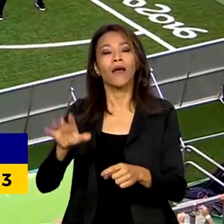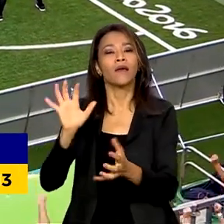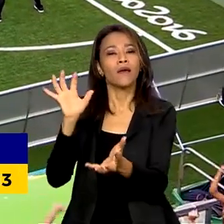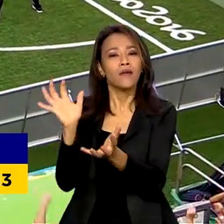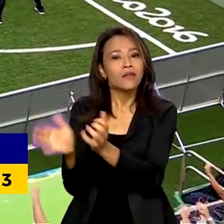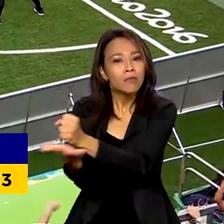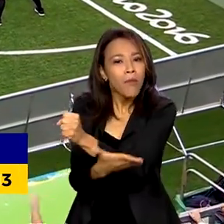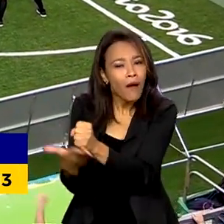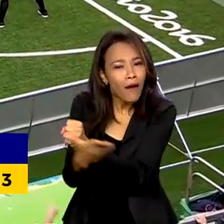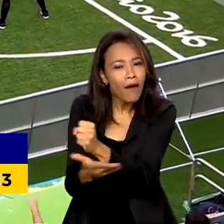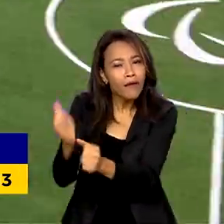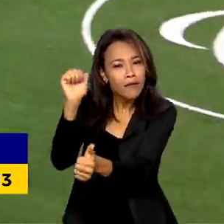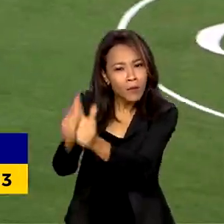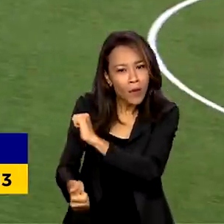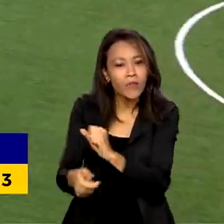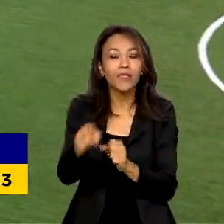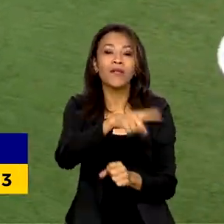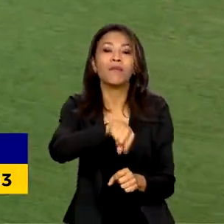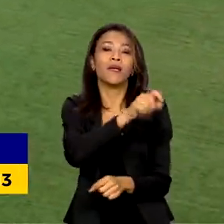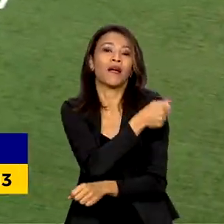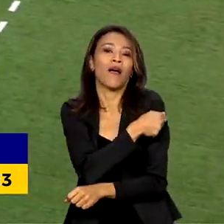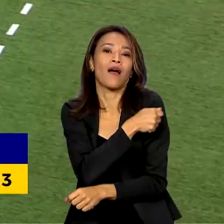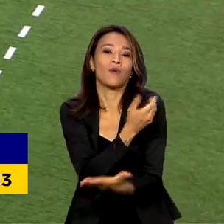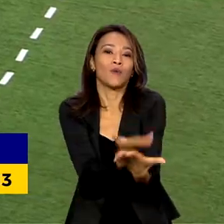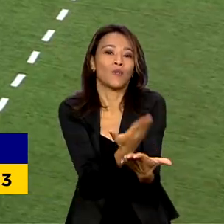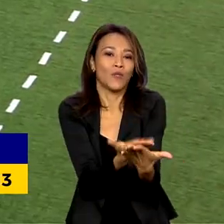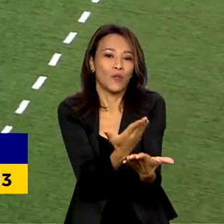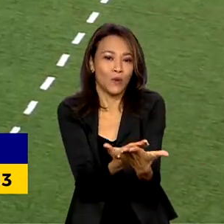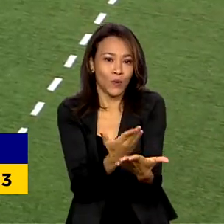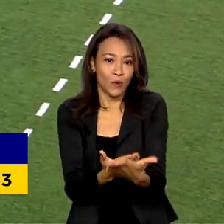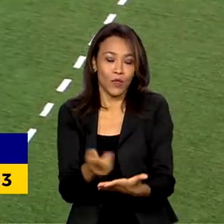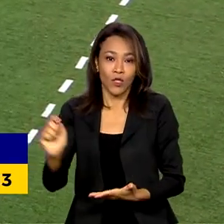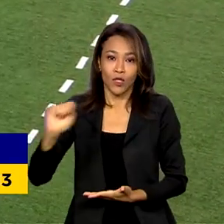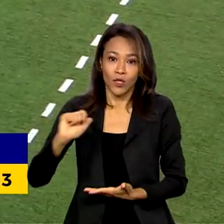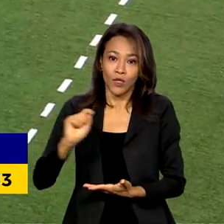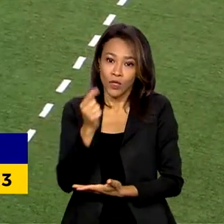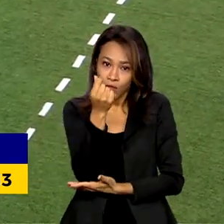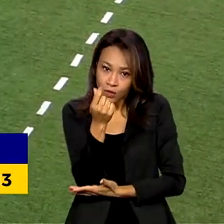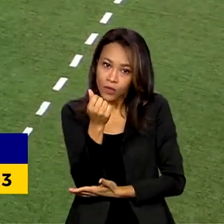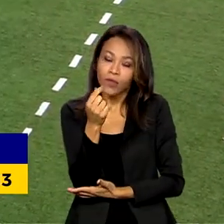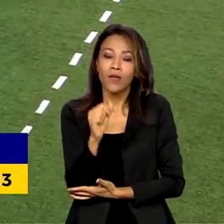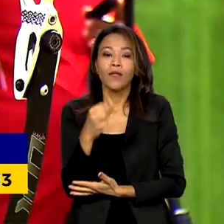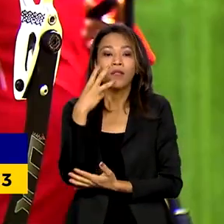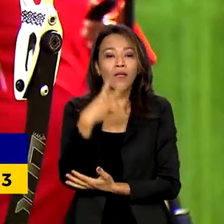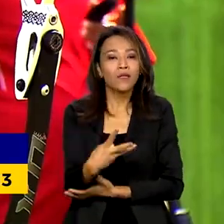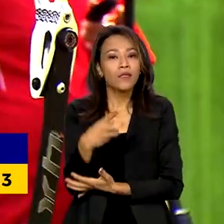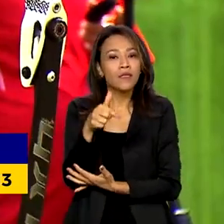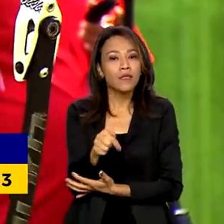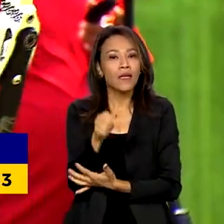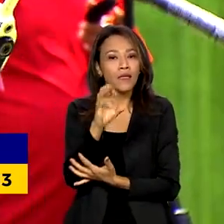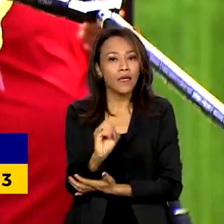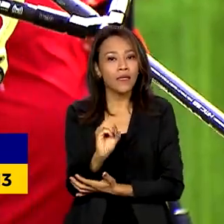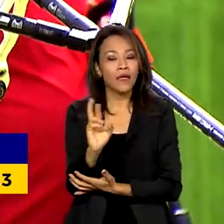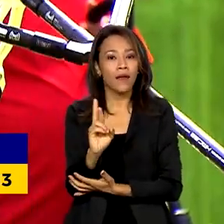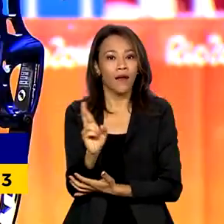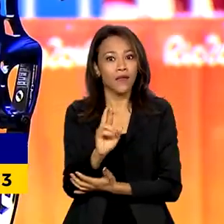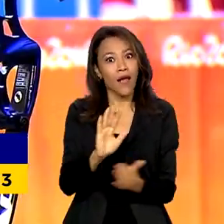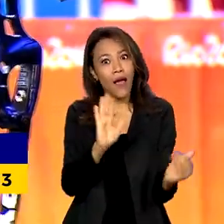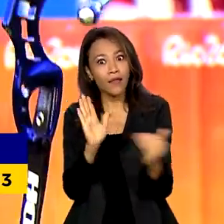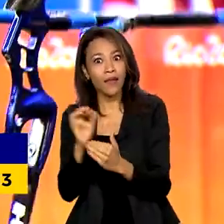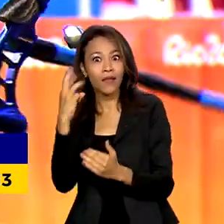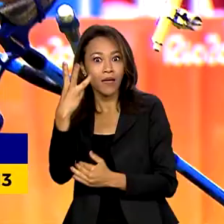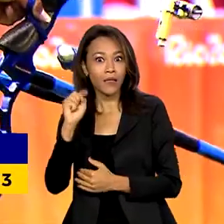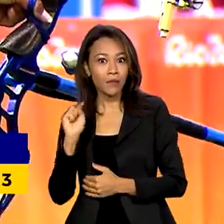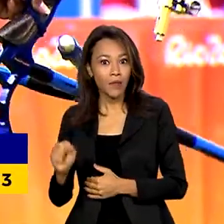de base e estudantil o bolsa atleta garante o repasse mensal de 370 a 3.100